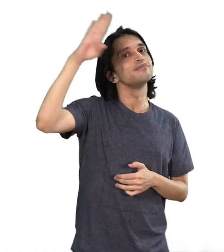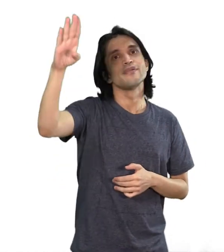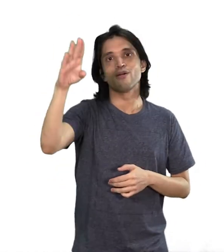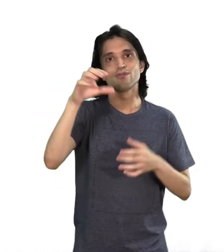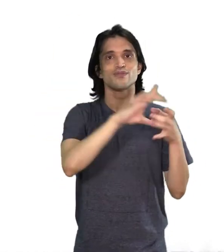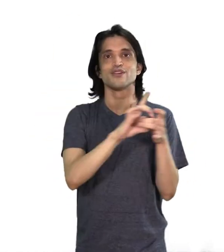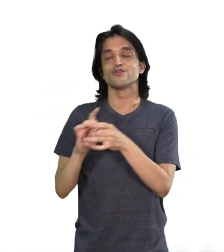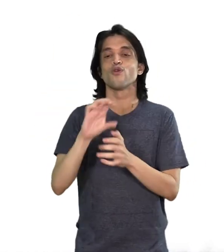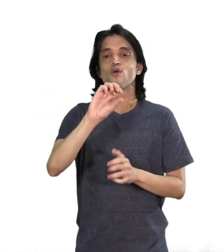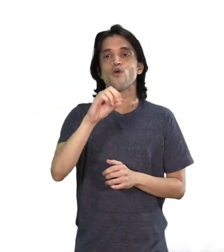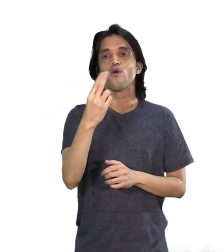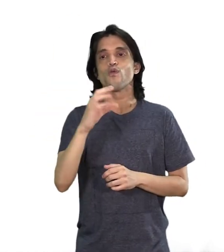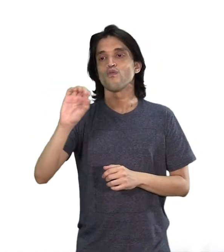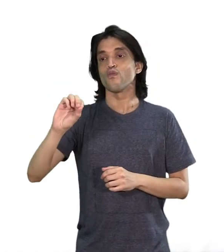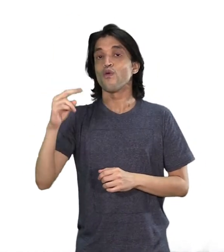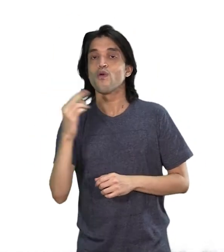ora, quer.